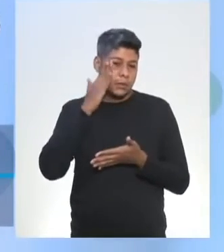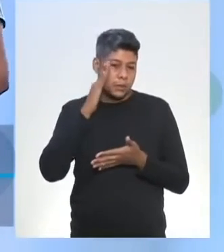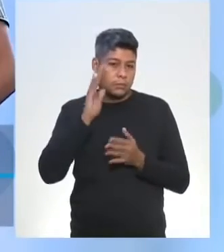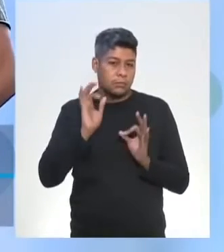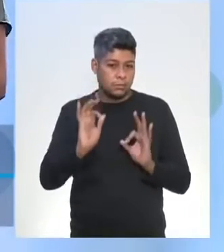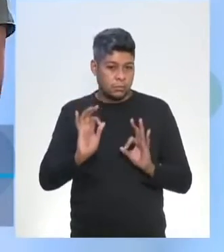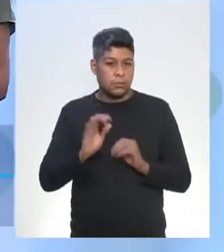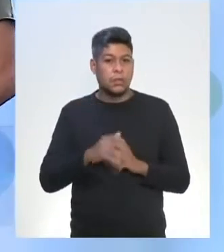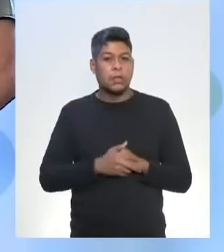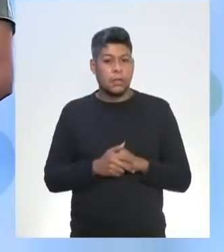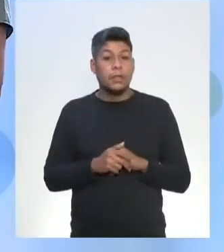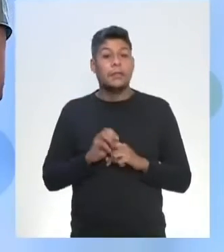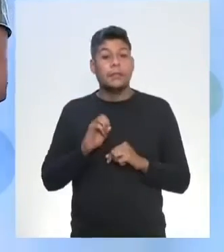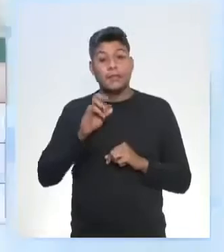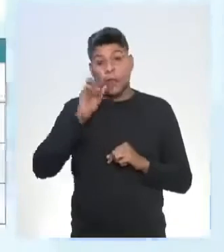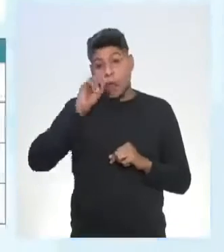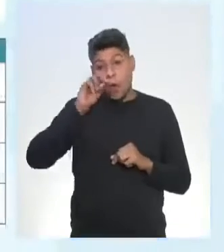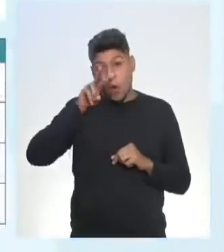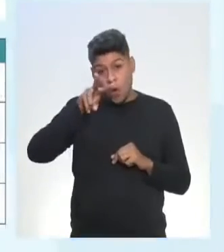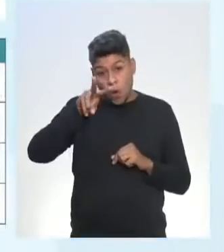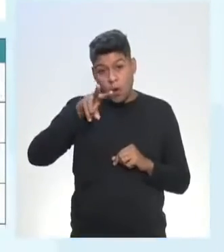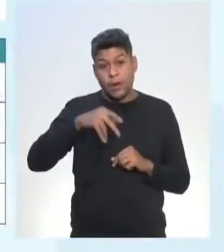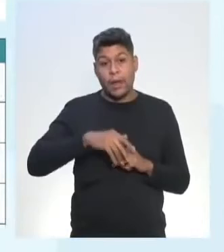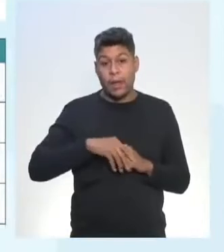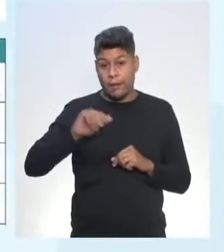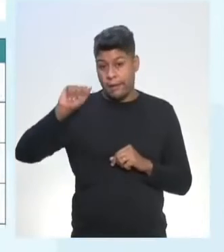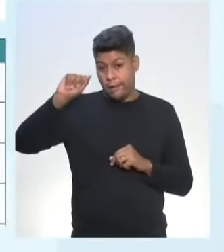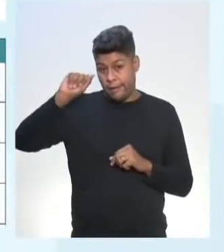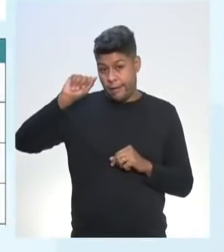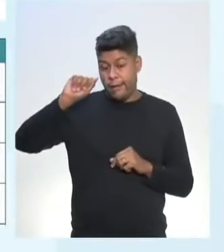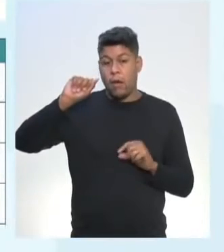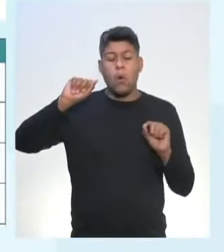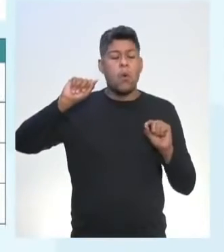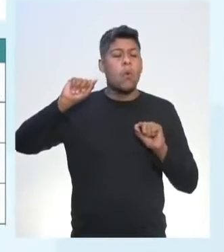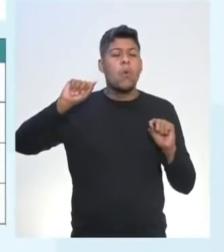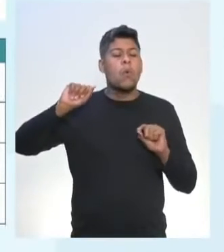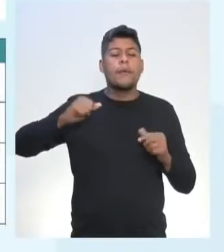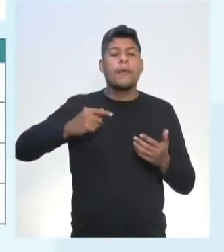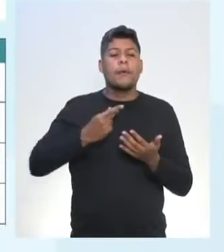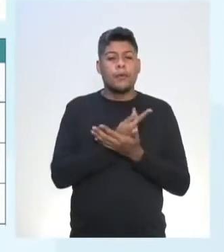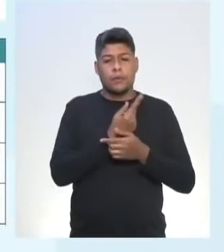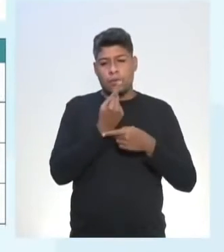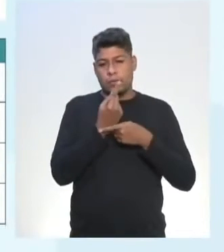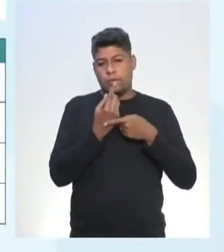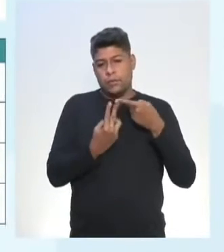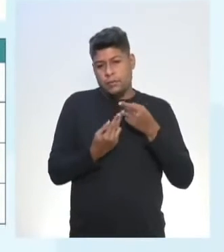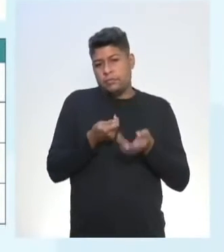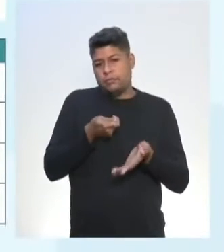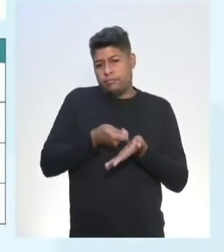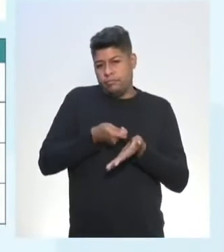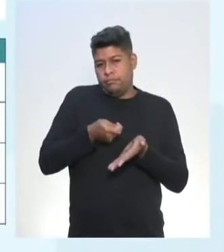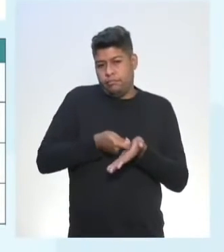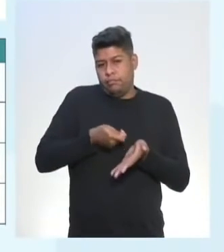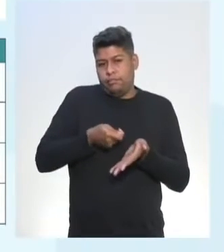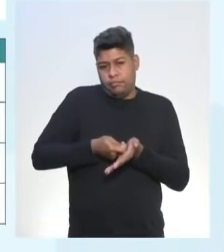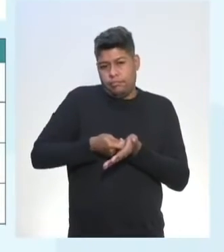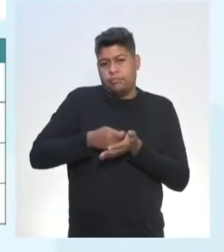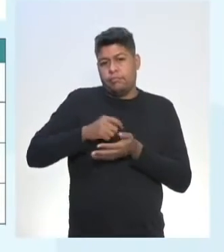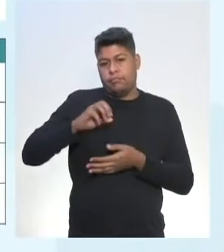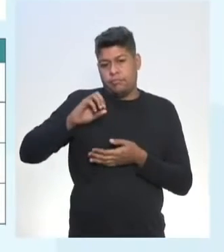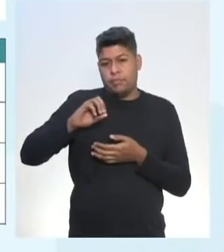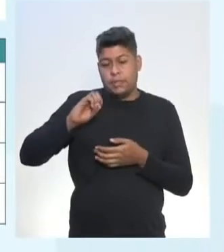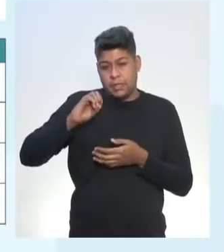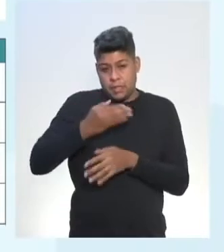perfeitamente É de fato né Se a gente for olhar aqui ah tá que que acontece um terço a gente Obrigatoriamente não é